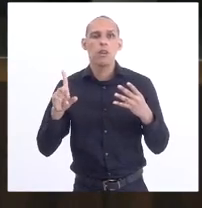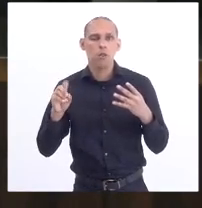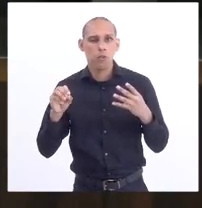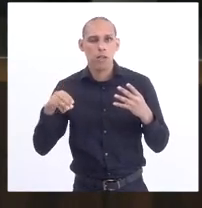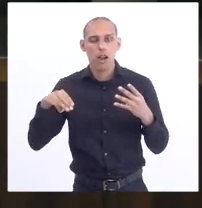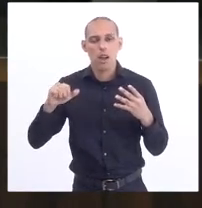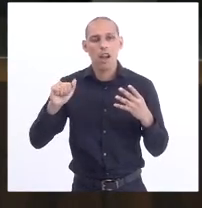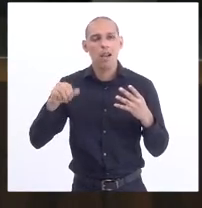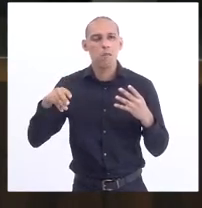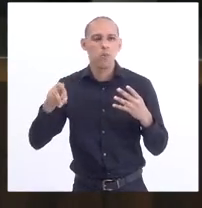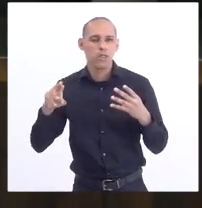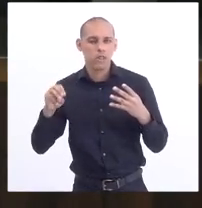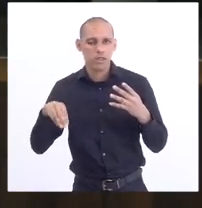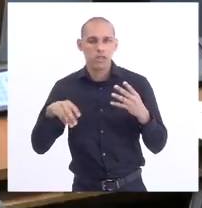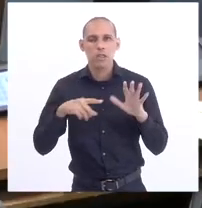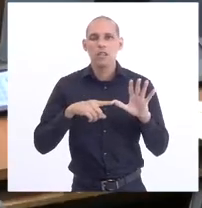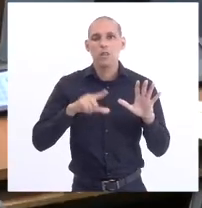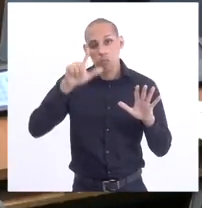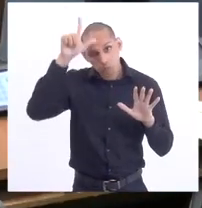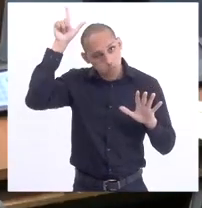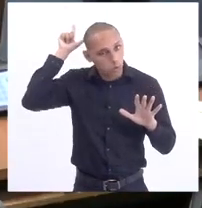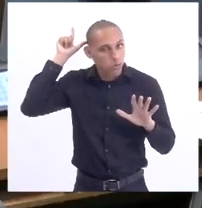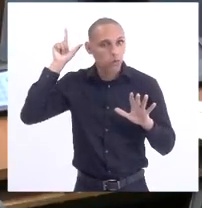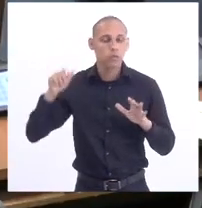Rodrigo Amorim, deputado Luiz Paulo.